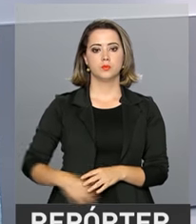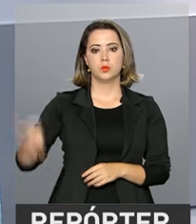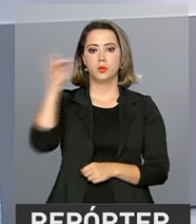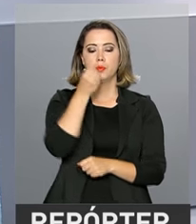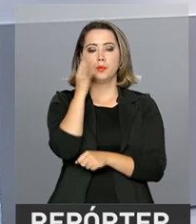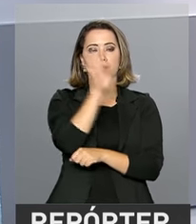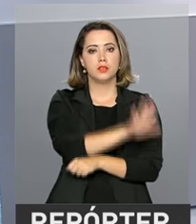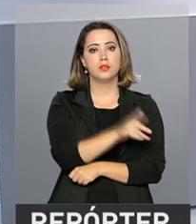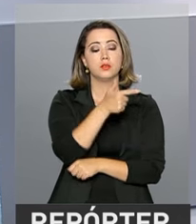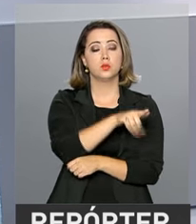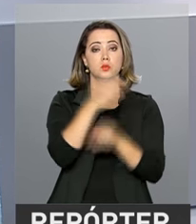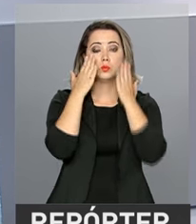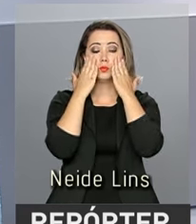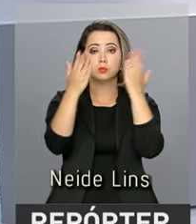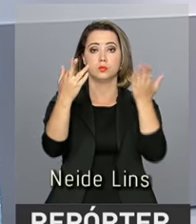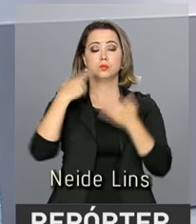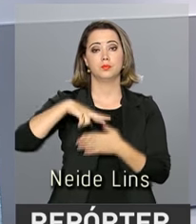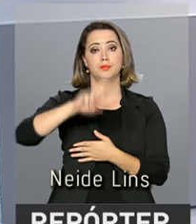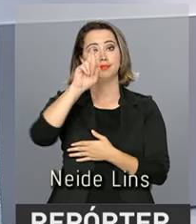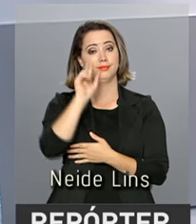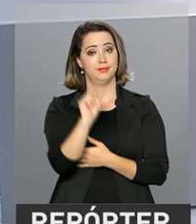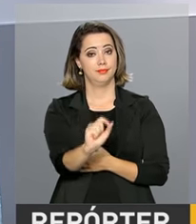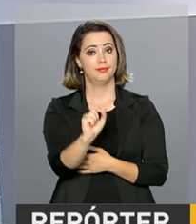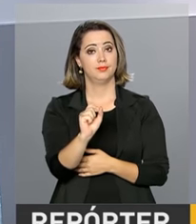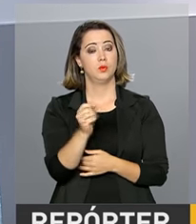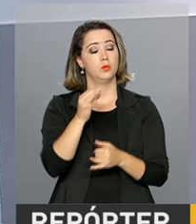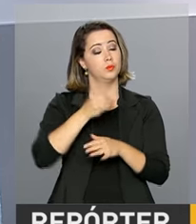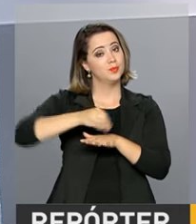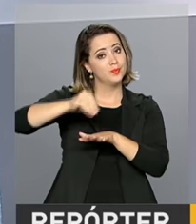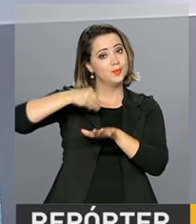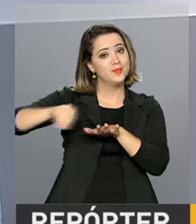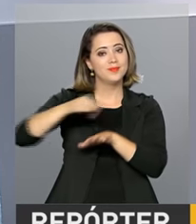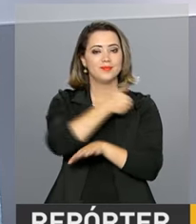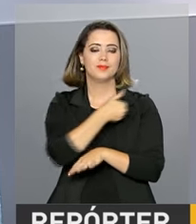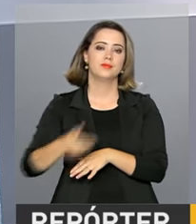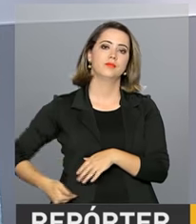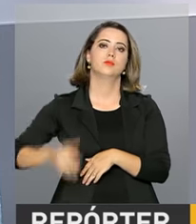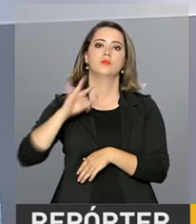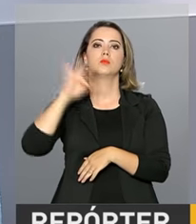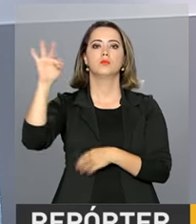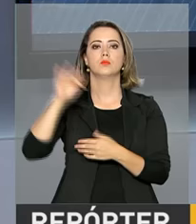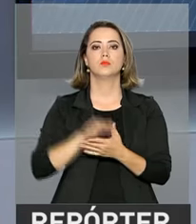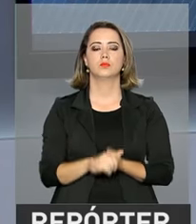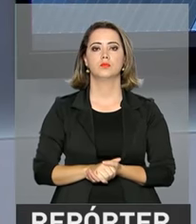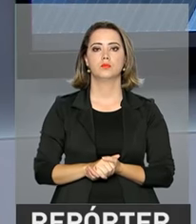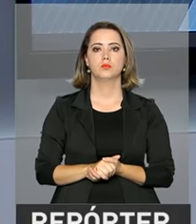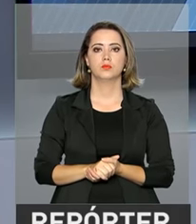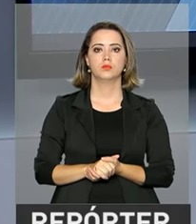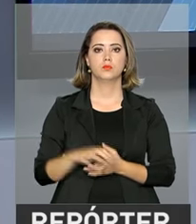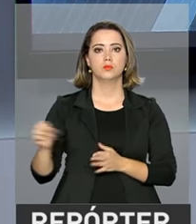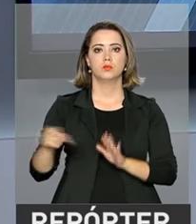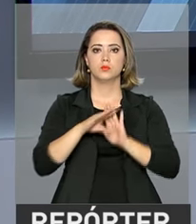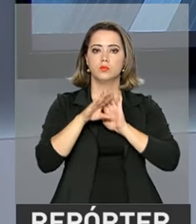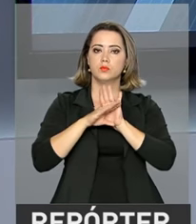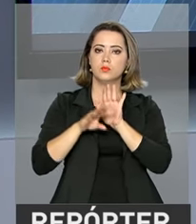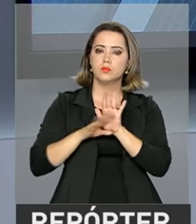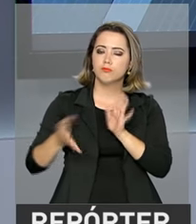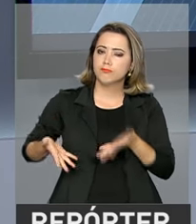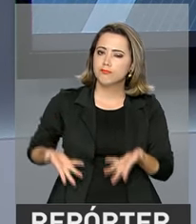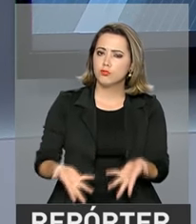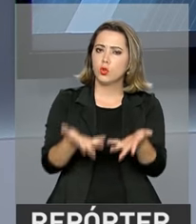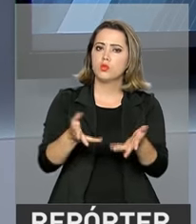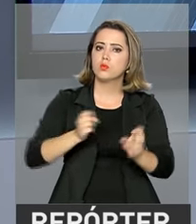Olá, boa tarde. No ar, mais uma edição do Repórter NBR com as notícias do governo federal. Um novo programa